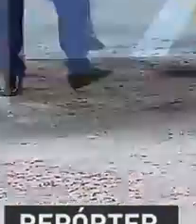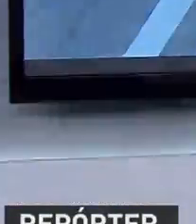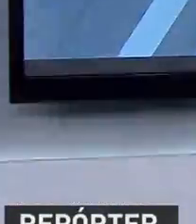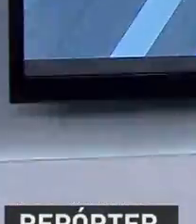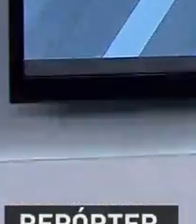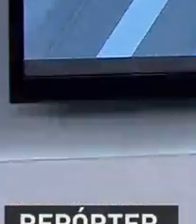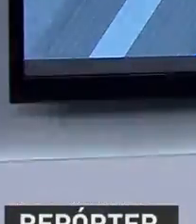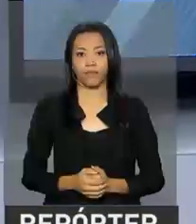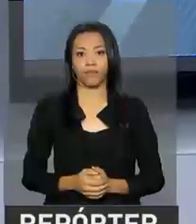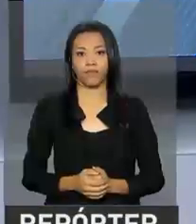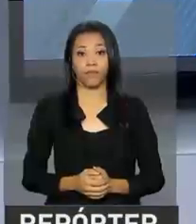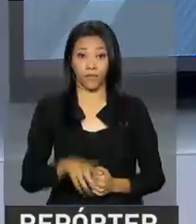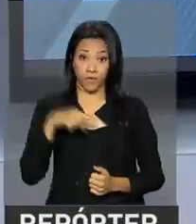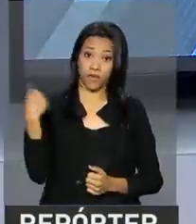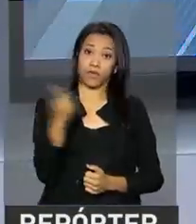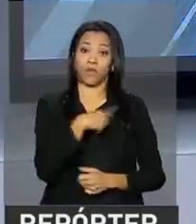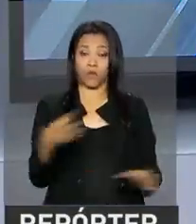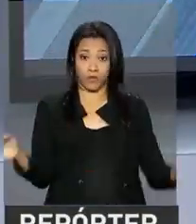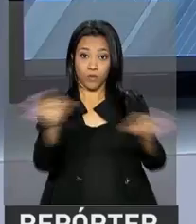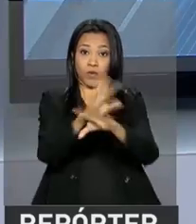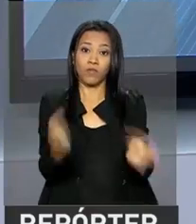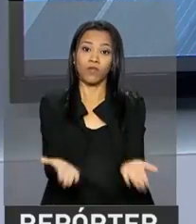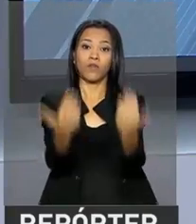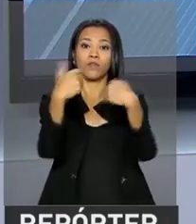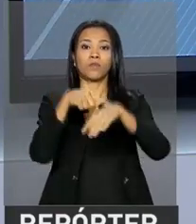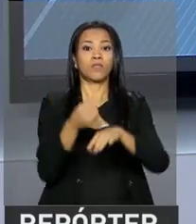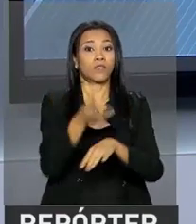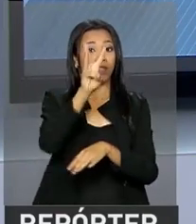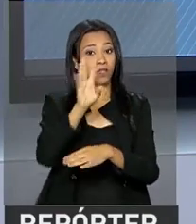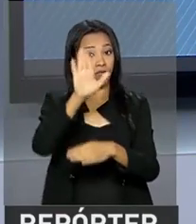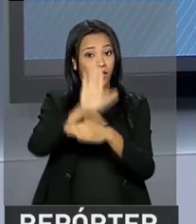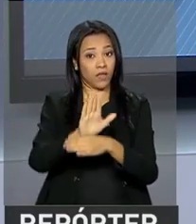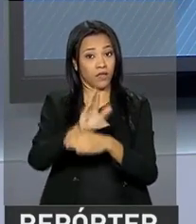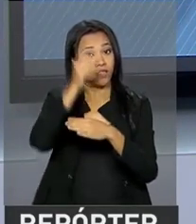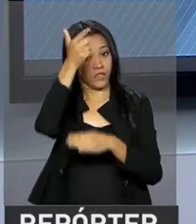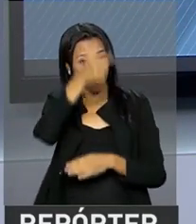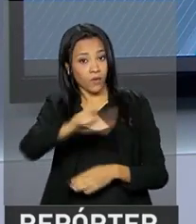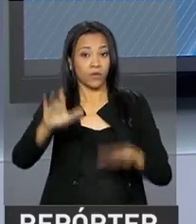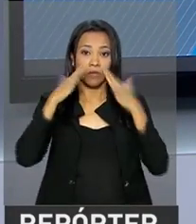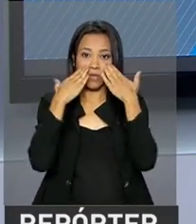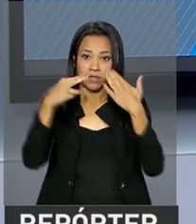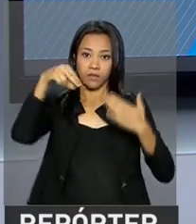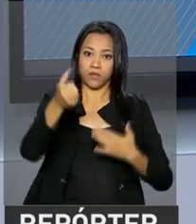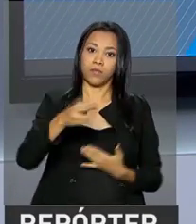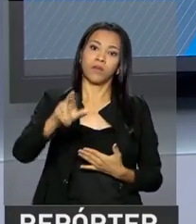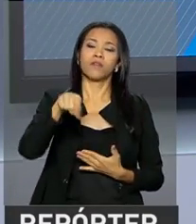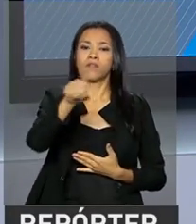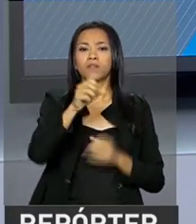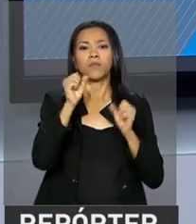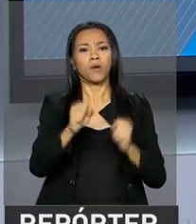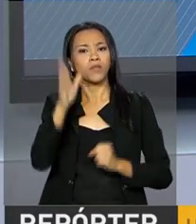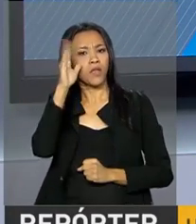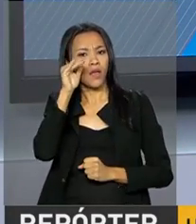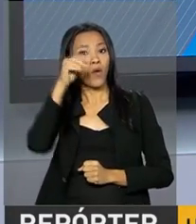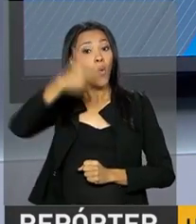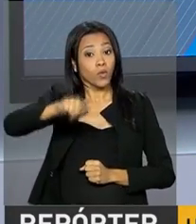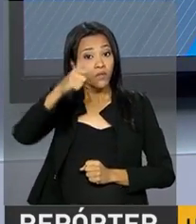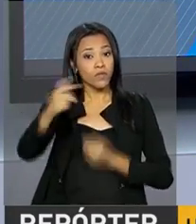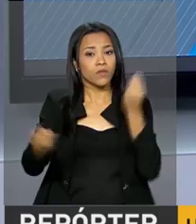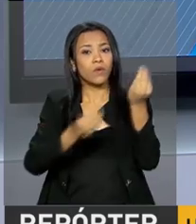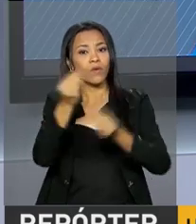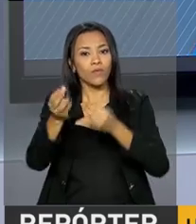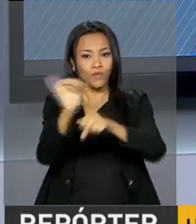embratur e nós ficamos por aqui Voltamos às 3 da tarde na nossa próxima edição você pode rever as